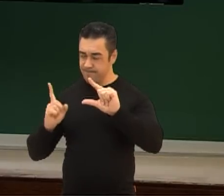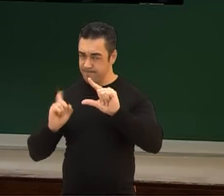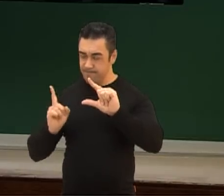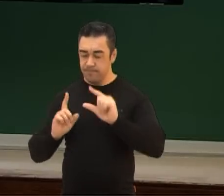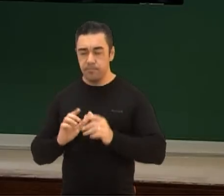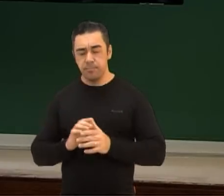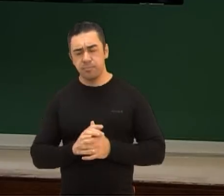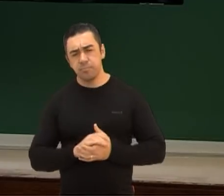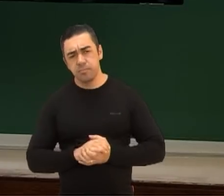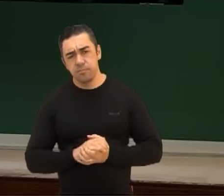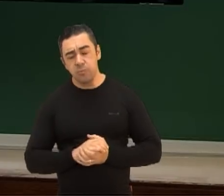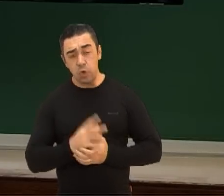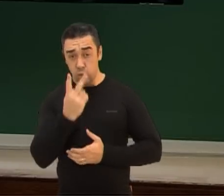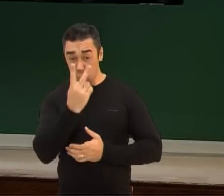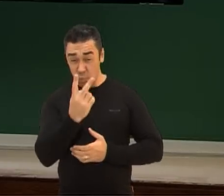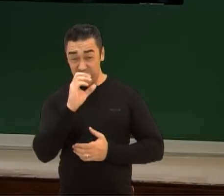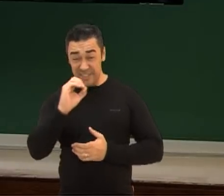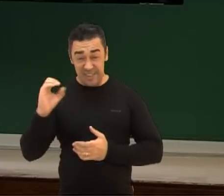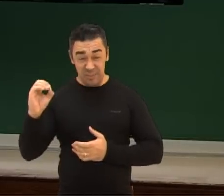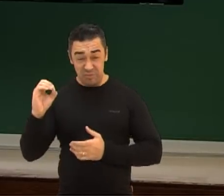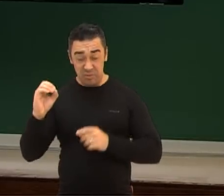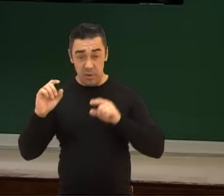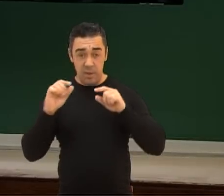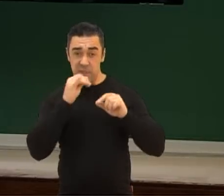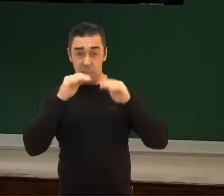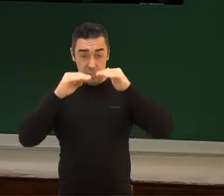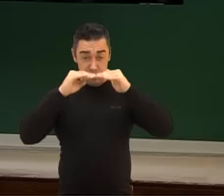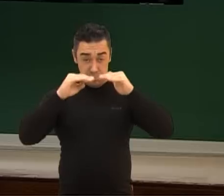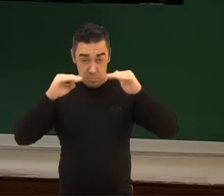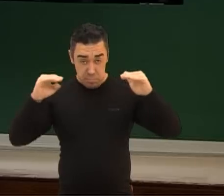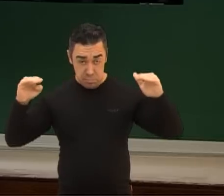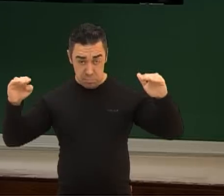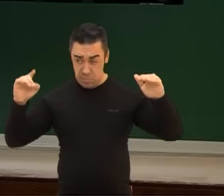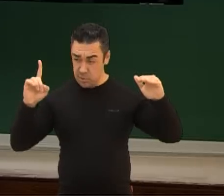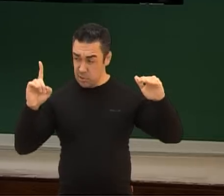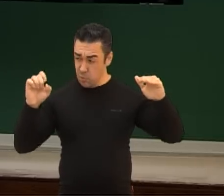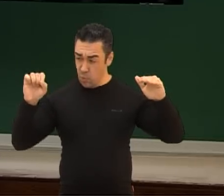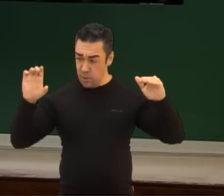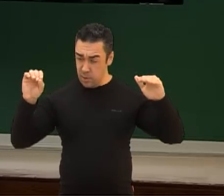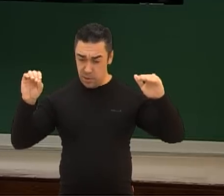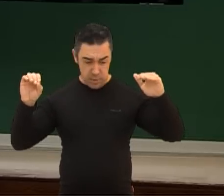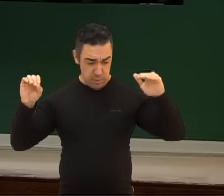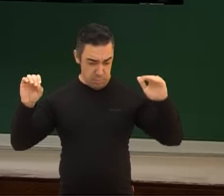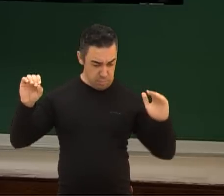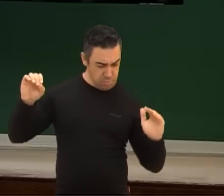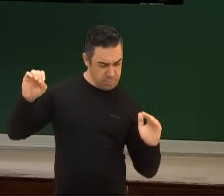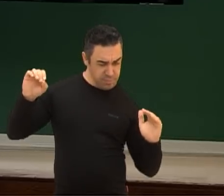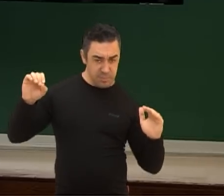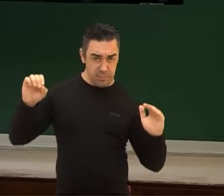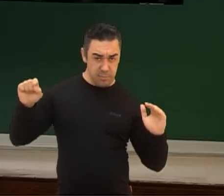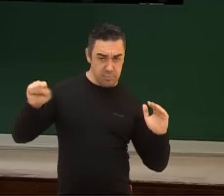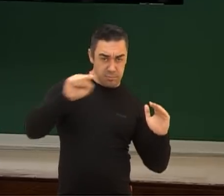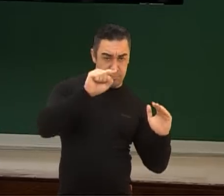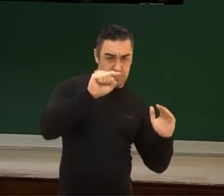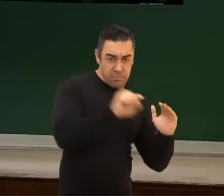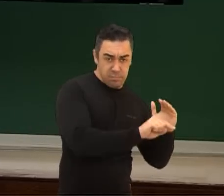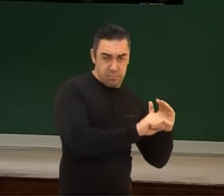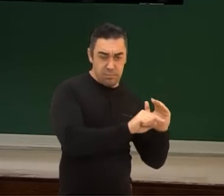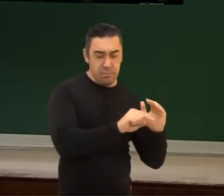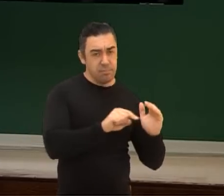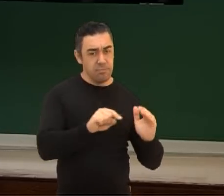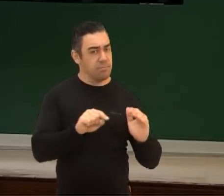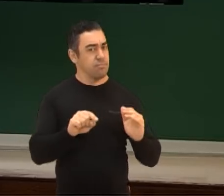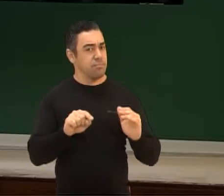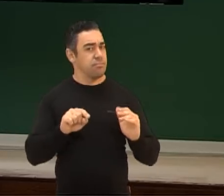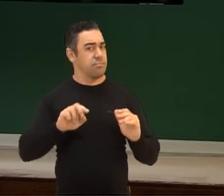aqui. 200 graus, será que ele é mais do que meia volta? Acreditamos que não,